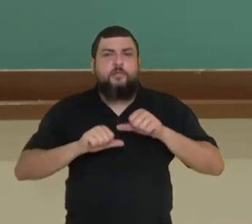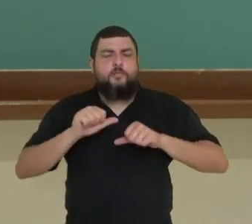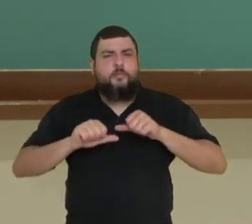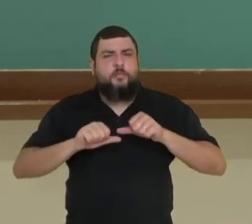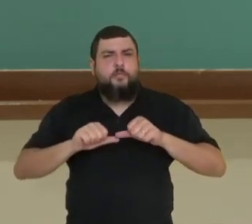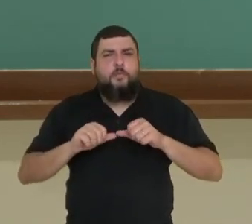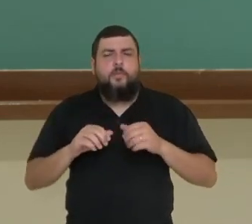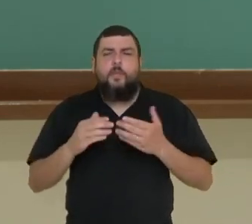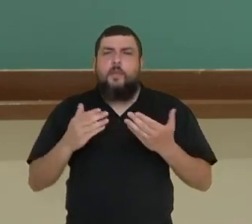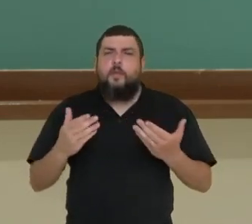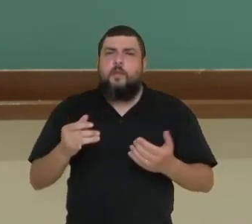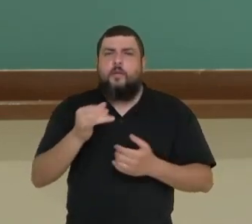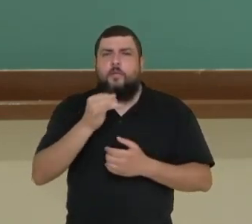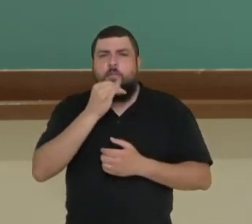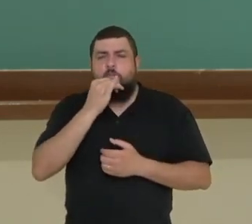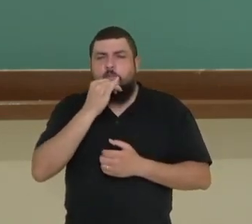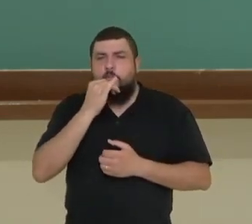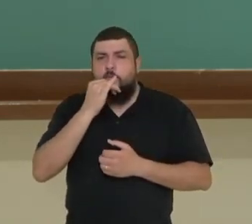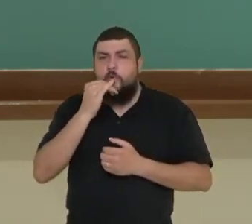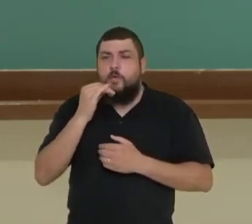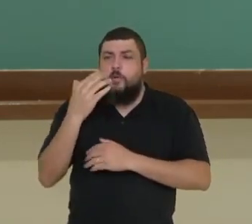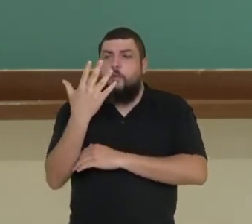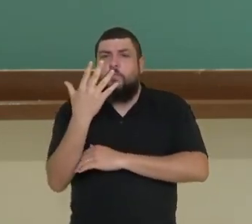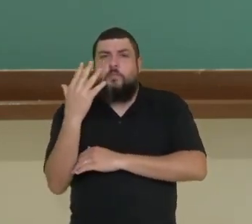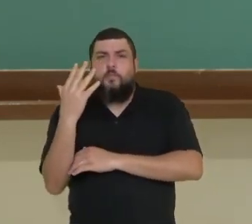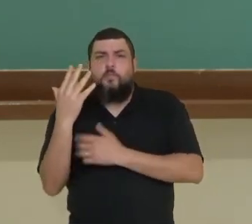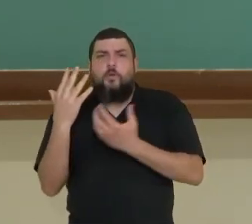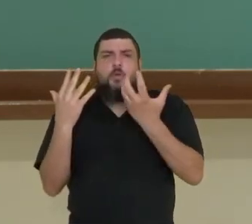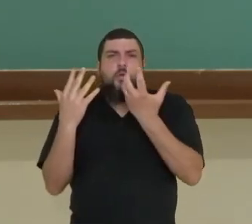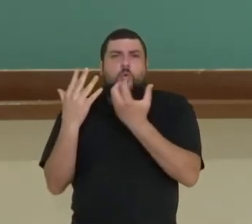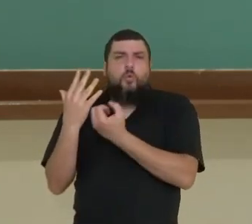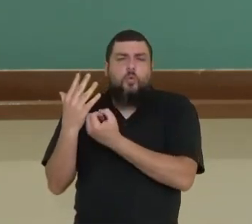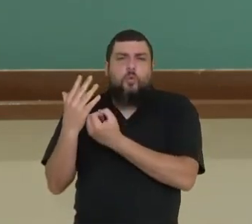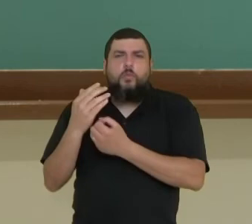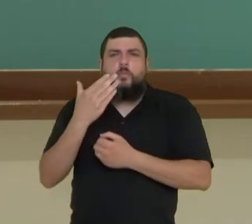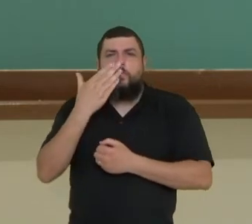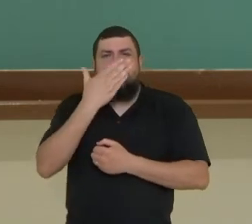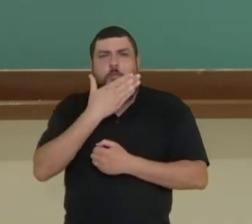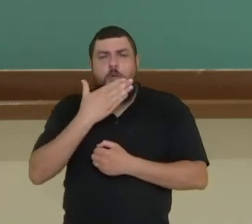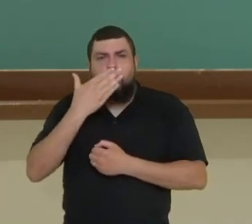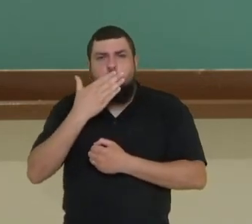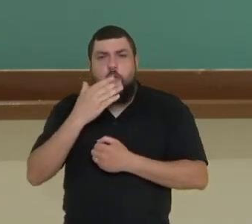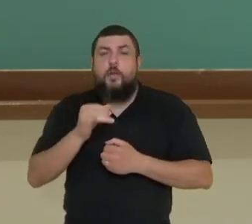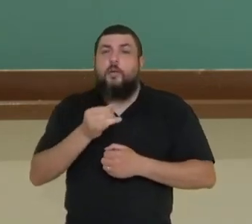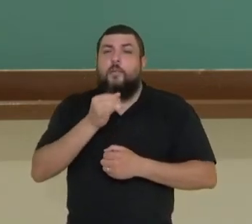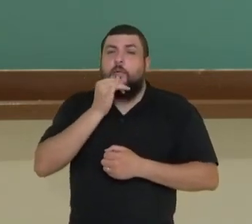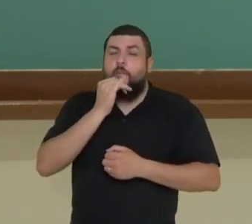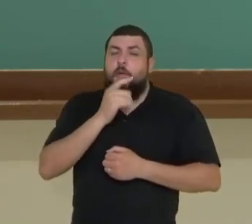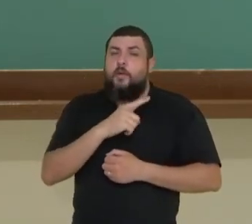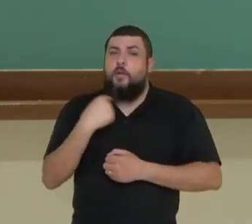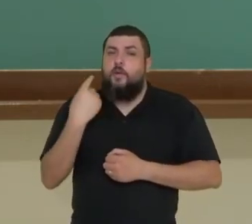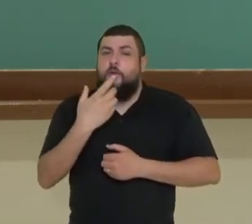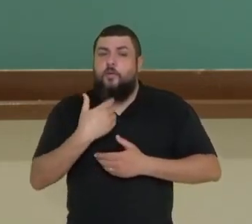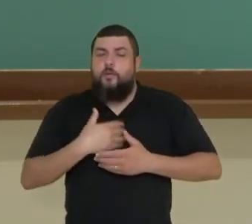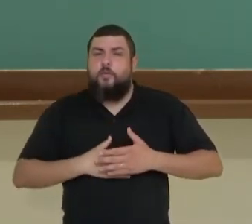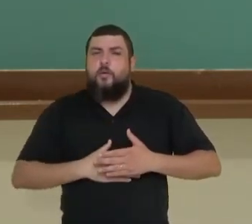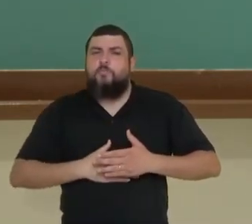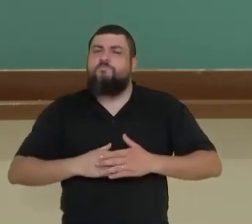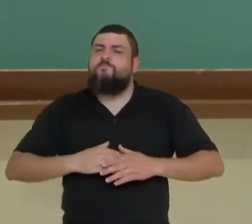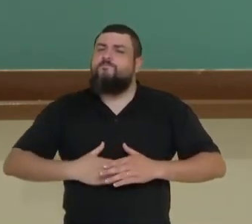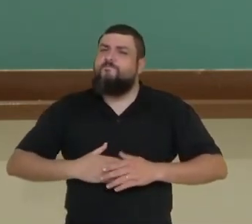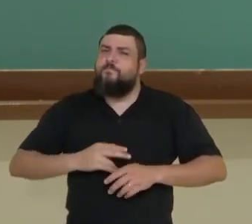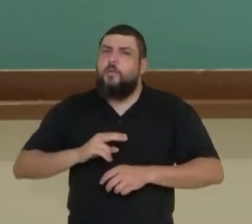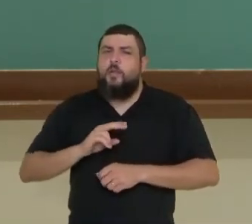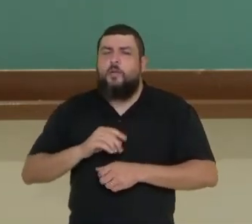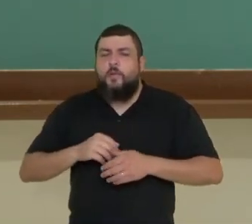por exemplo, as plantas, elas acumulam bastante glicose, nós seres humanos acumulamos aqui, ó, né, gorduritas, né,